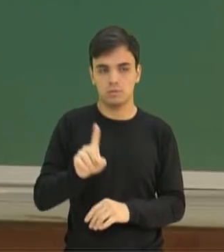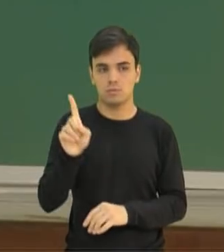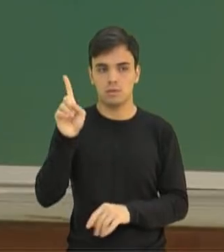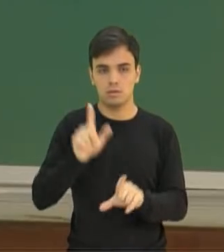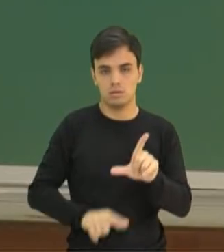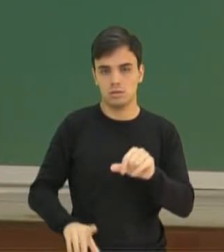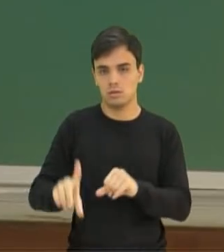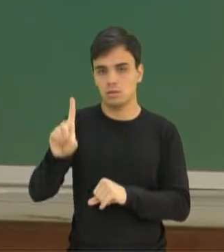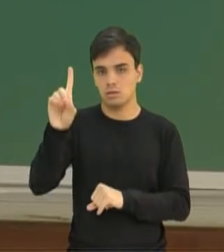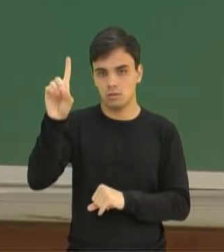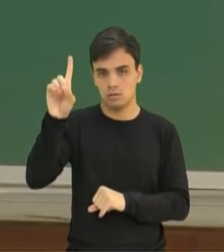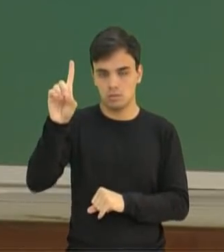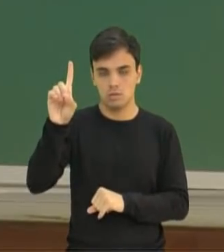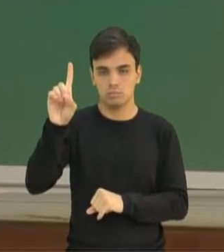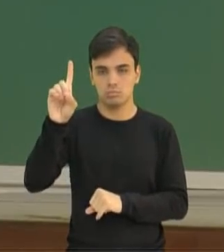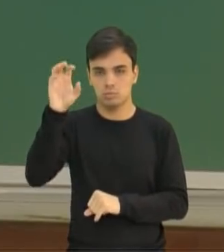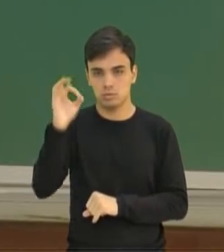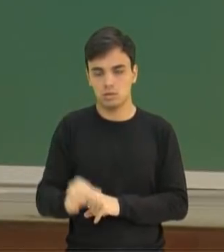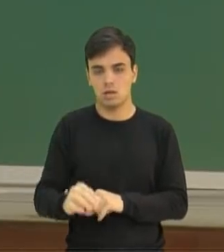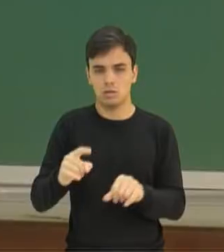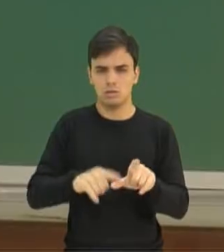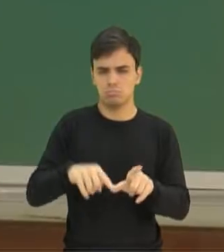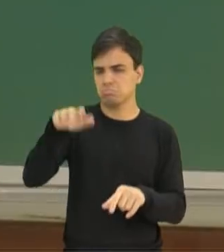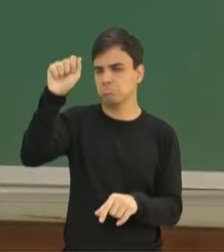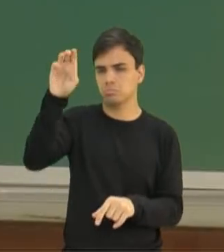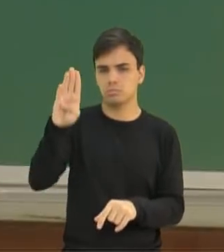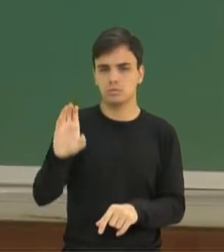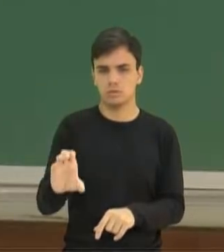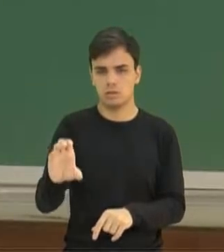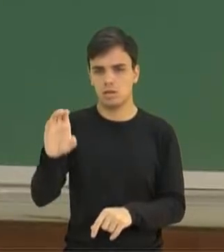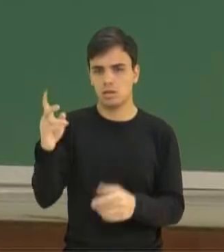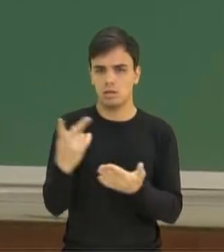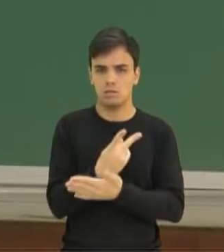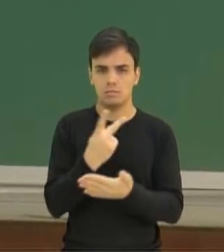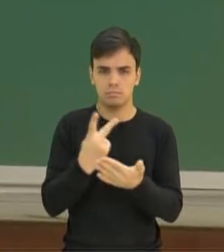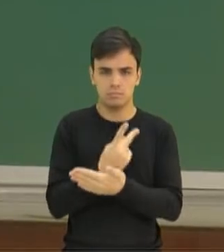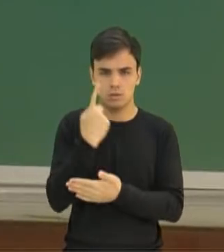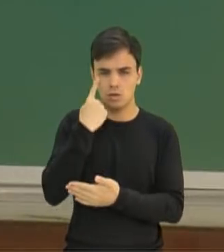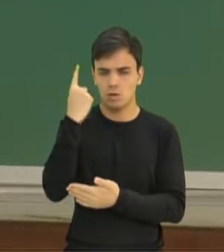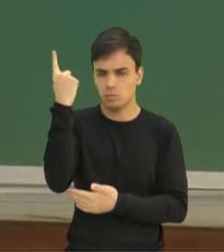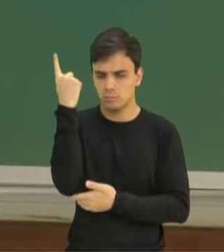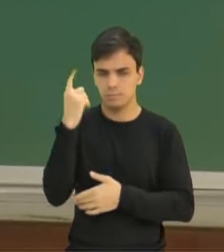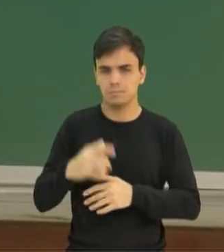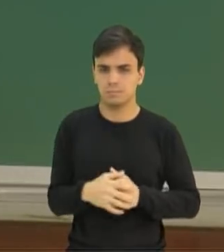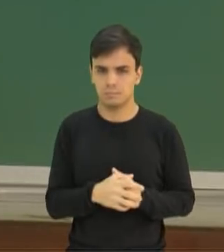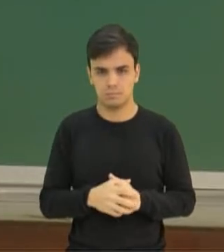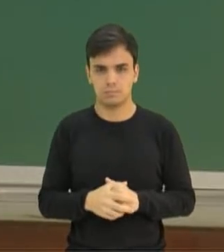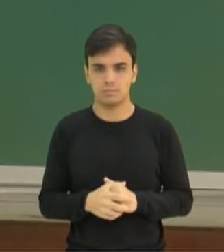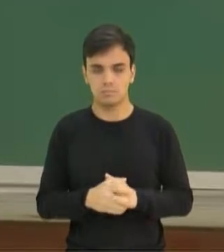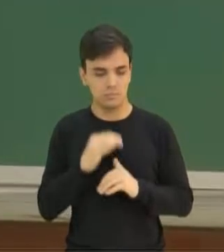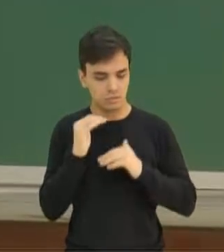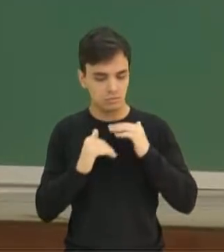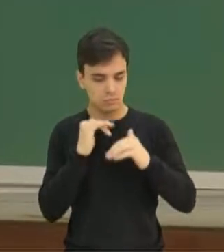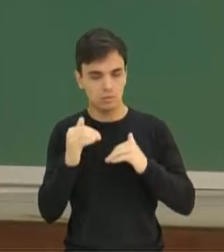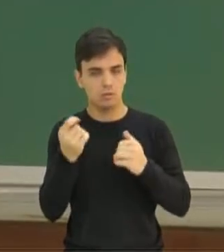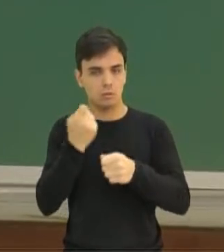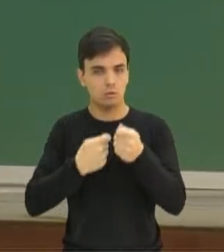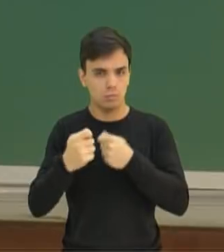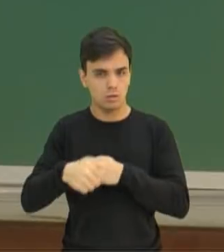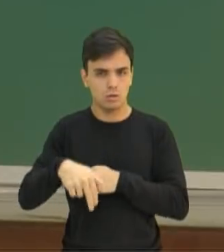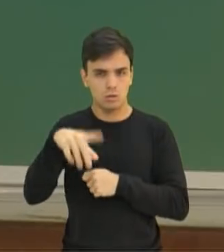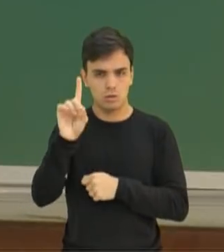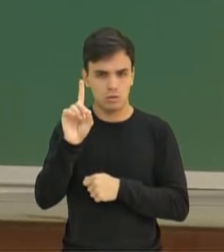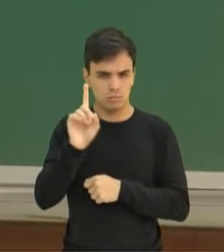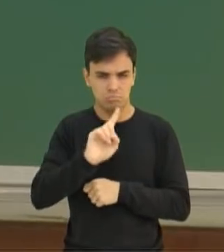correta. As outras ali eram incorretas. Zona Franca de Manaus, projeto para atrair indústrias e desenvolver a economia do nordeste? Não,